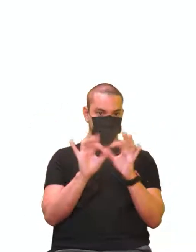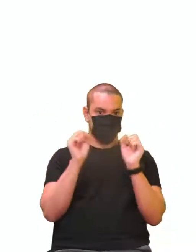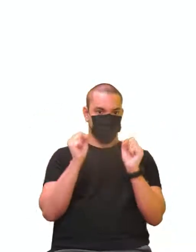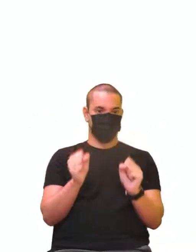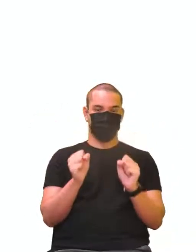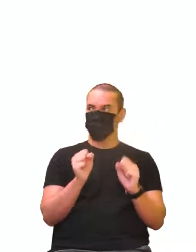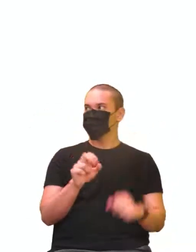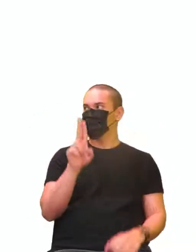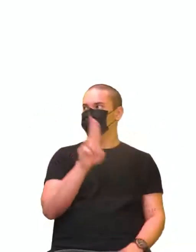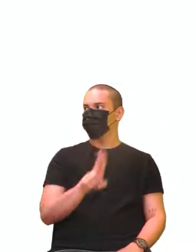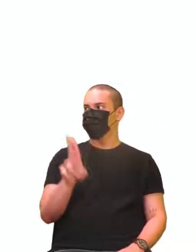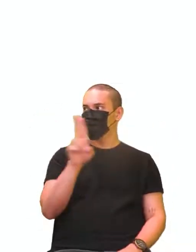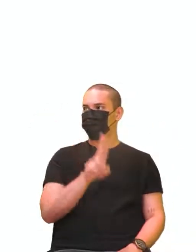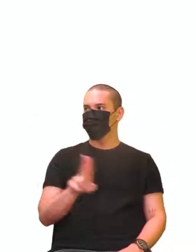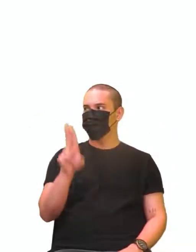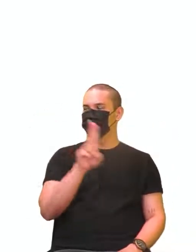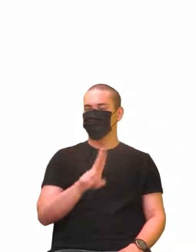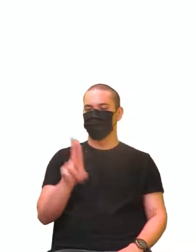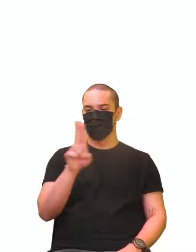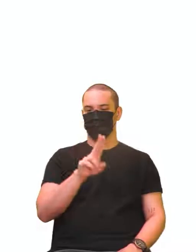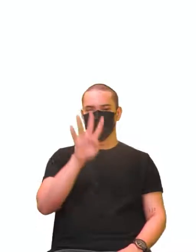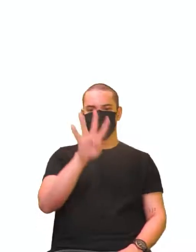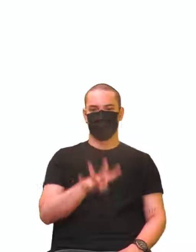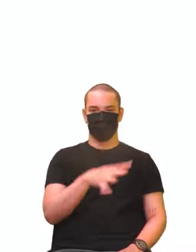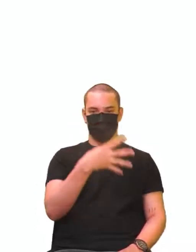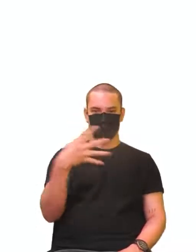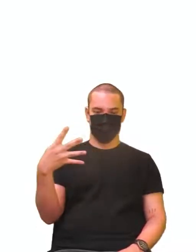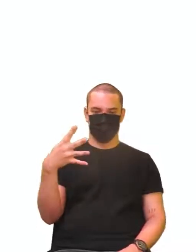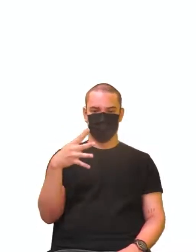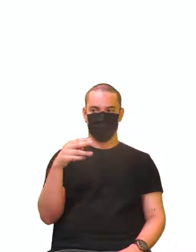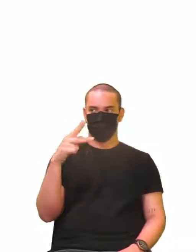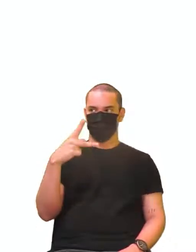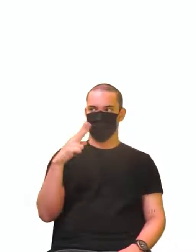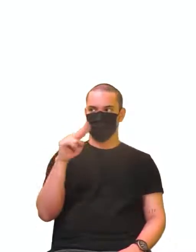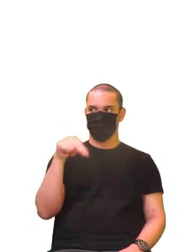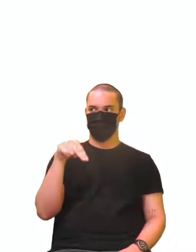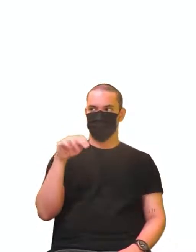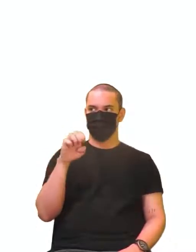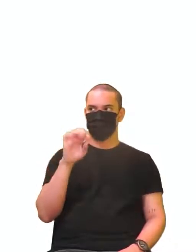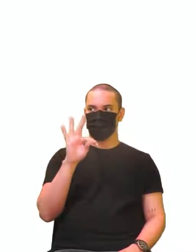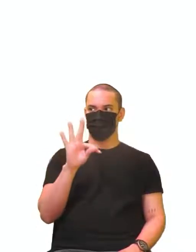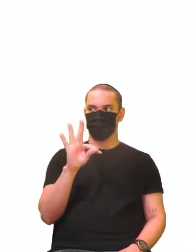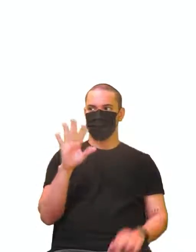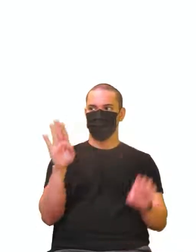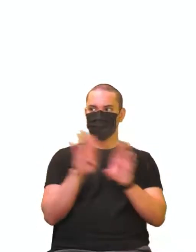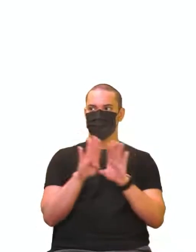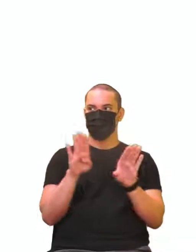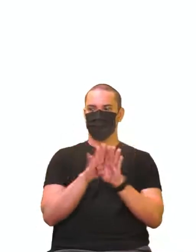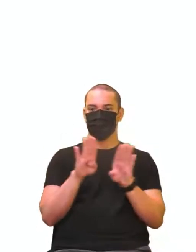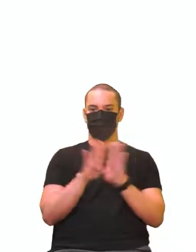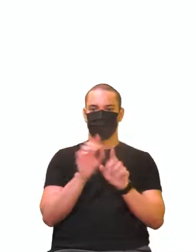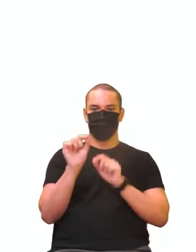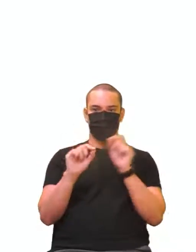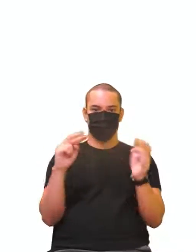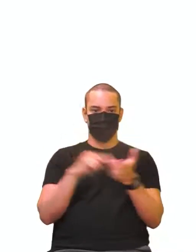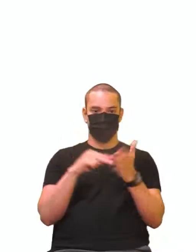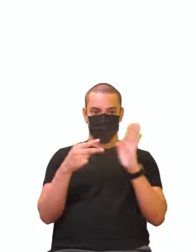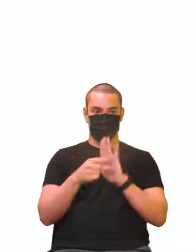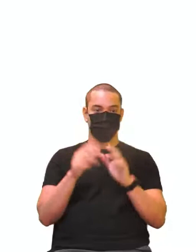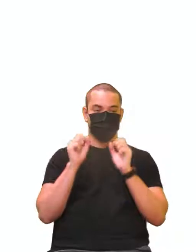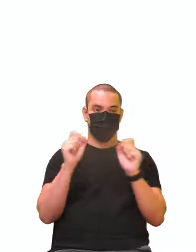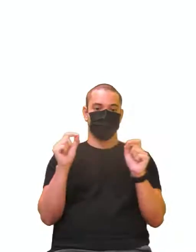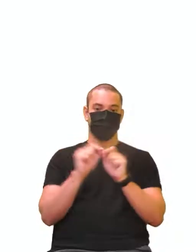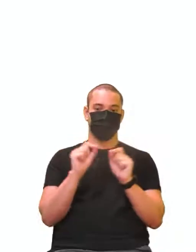usar aquele quadro de Pinet, se você quiser também, você pode fazer assim, dessa forma que a gente fez, um chuveirinho. E também a gente pode